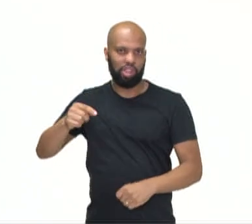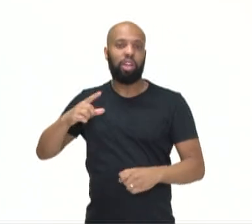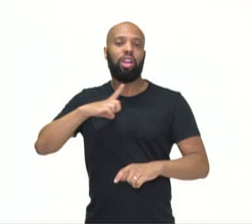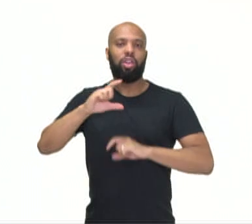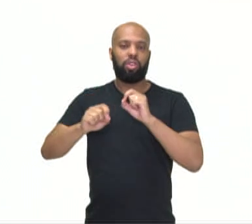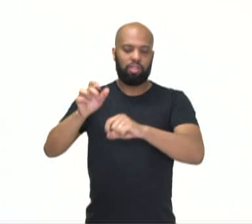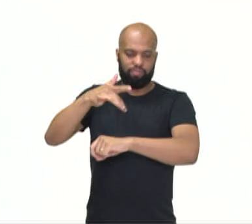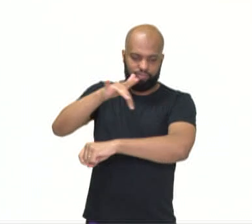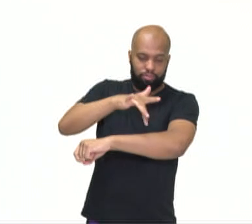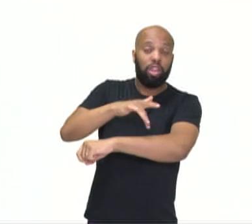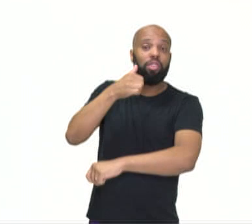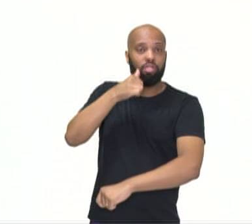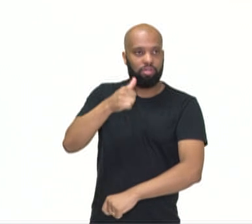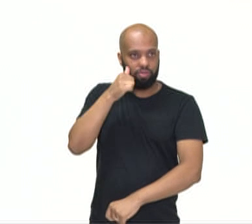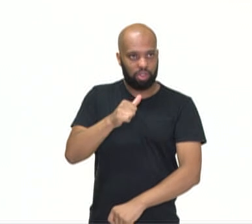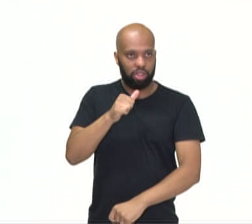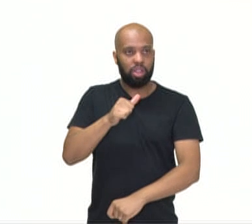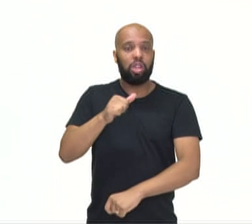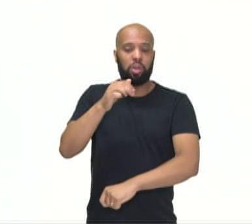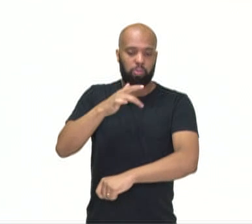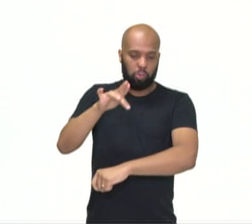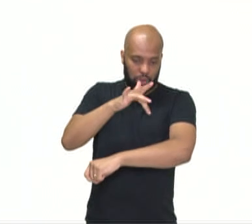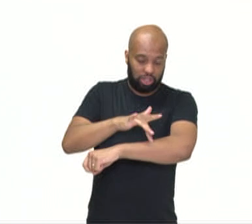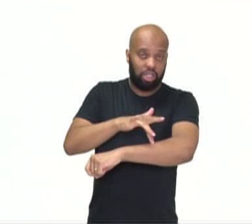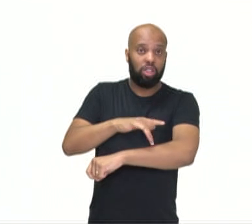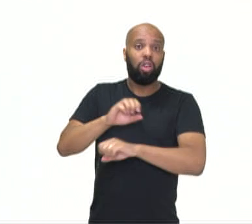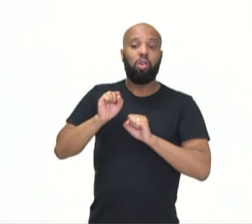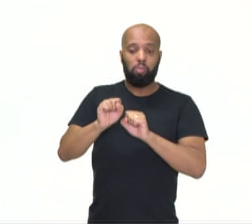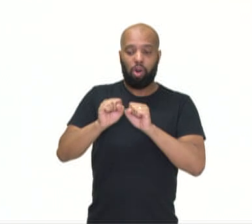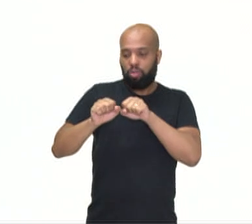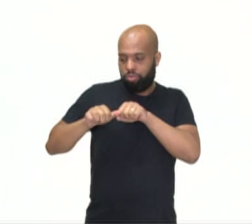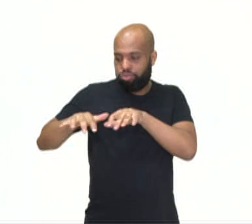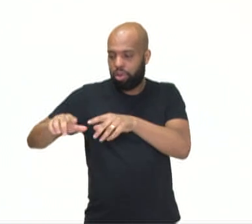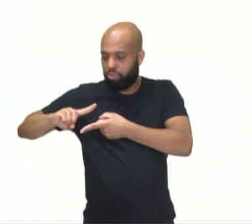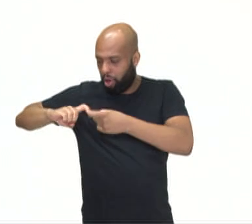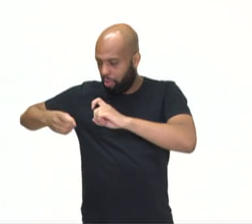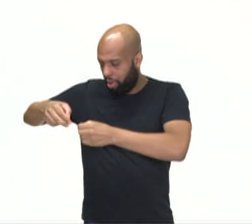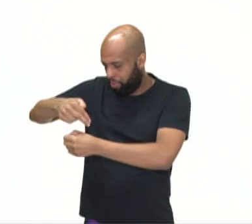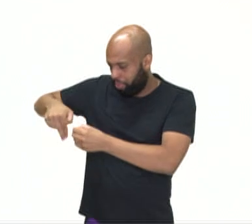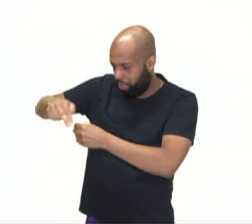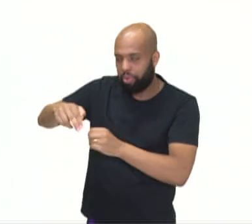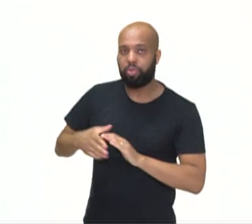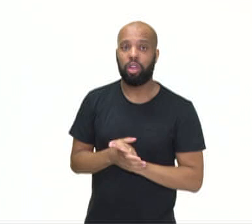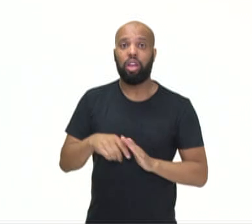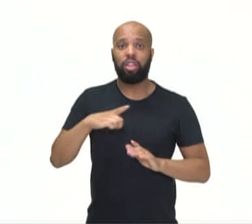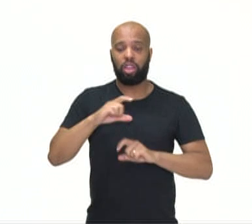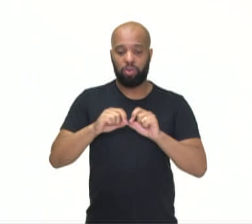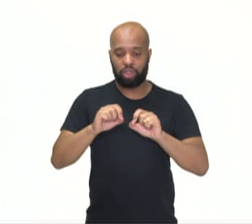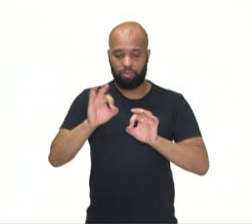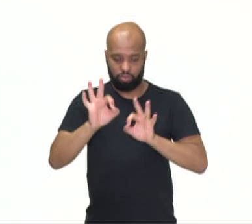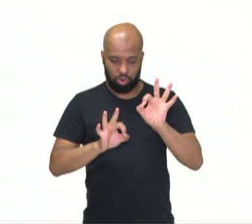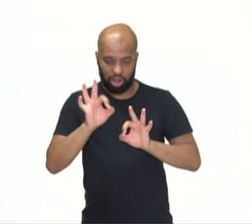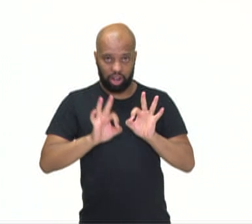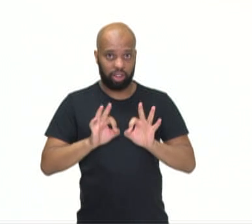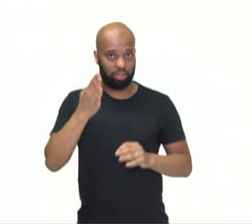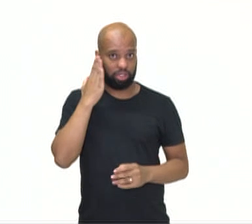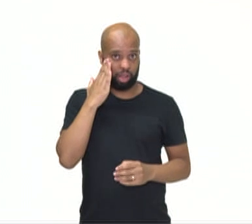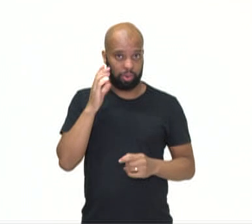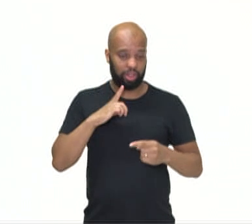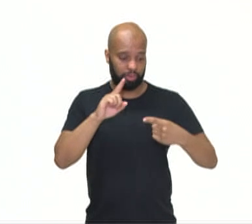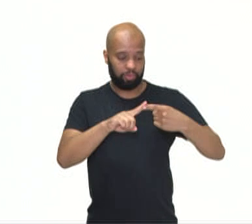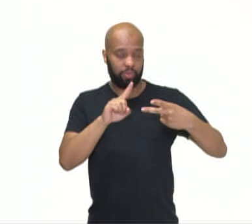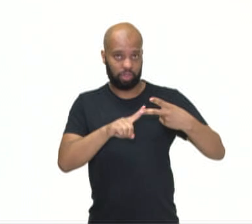picada de fêmeas de um mosquito, que podem transmitir um protozoário. Ela pode ser dividida em 2 tipos,